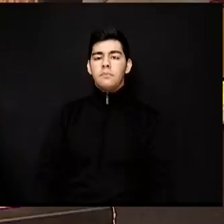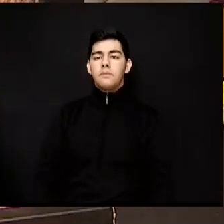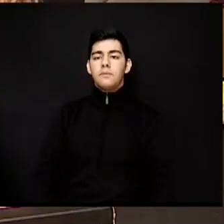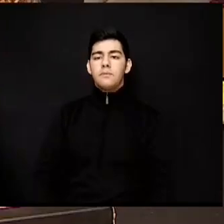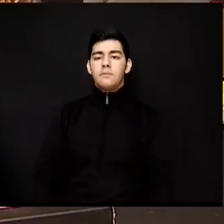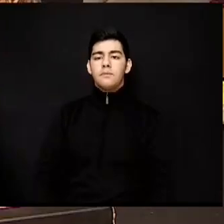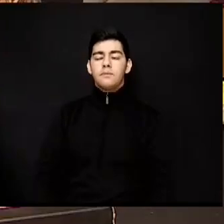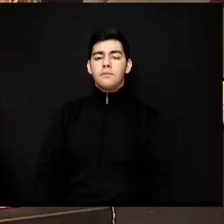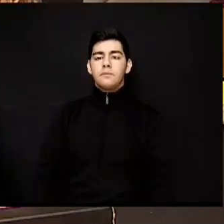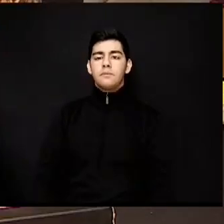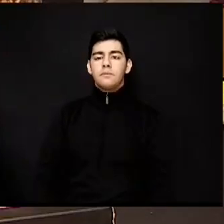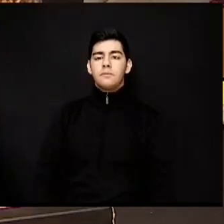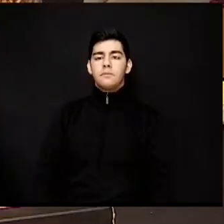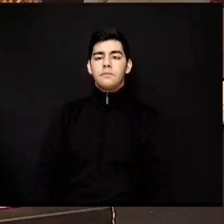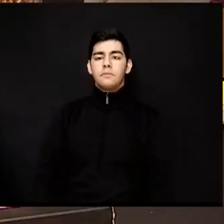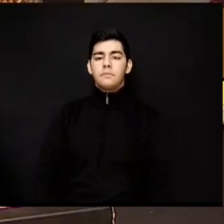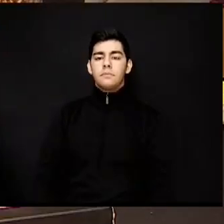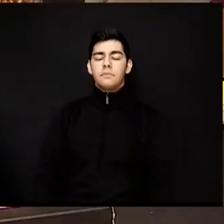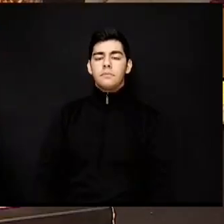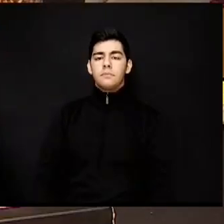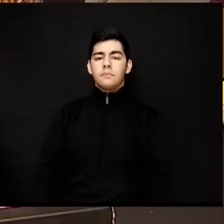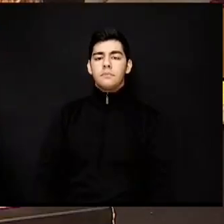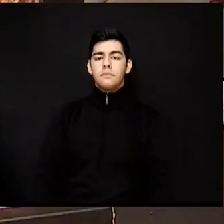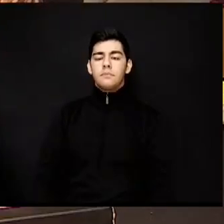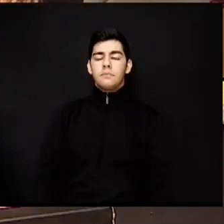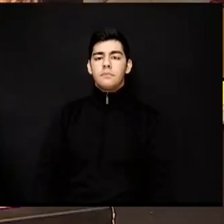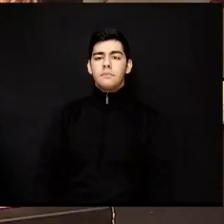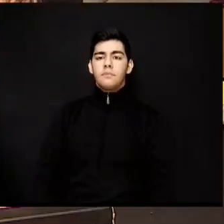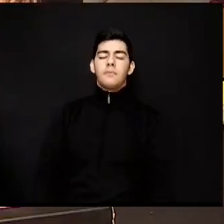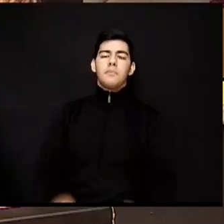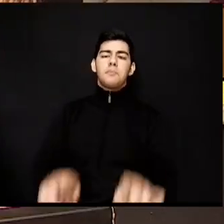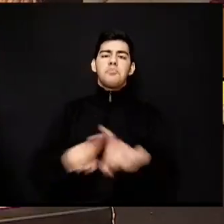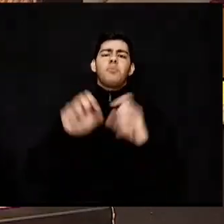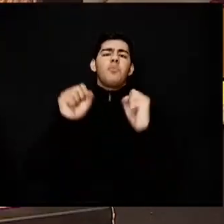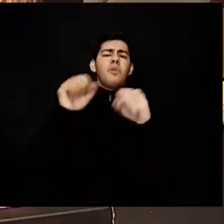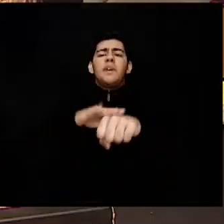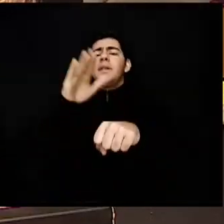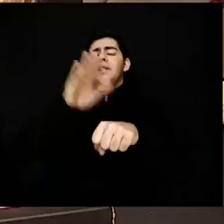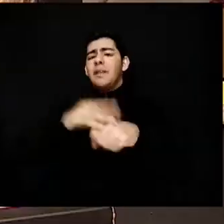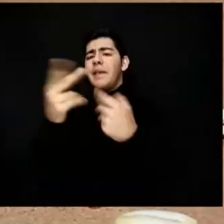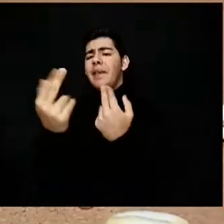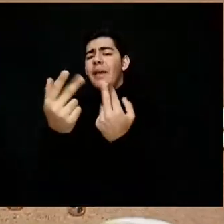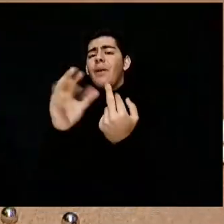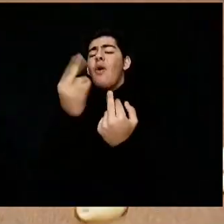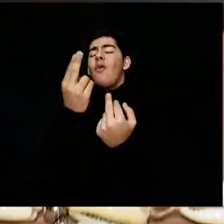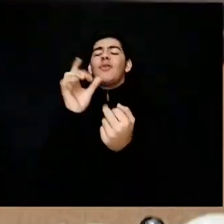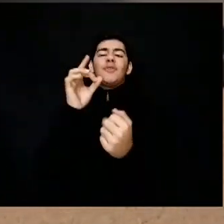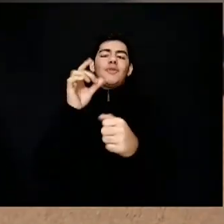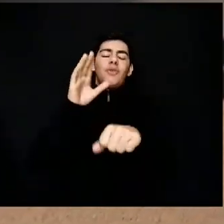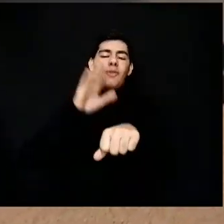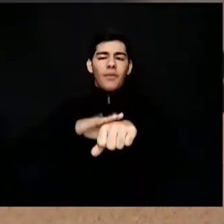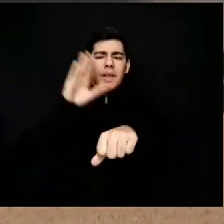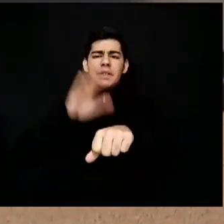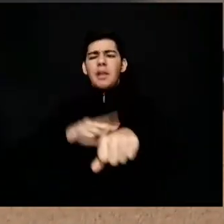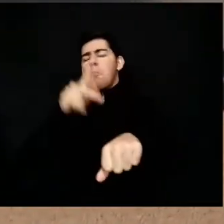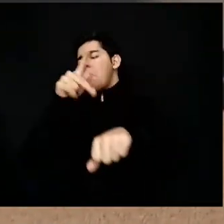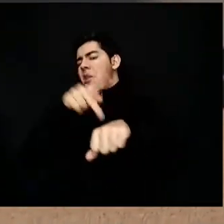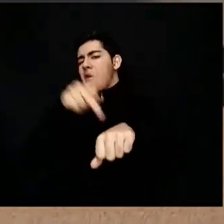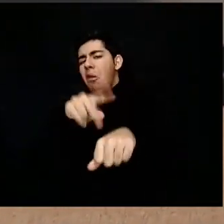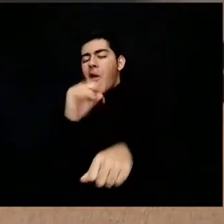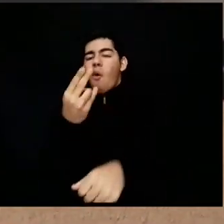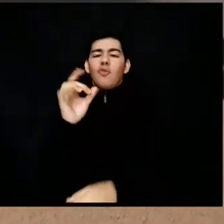E aí no outro pode fazer igual, pode colocar só pedrinha, pode colocar só bolinha,